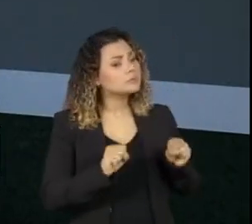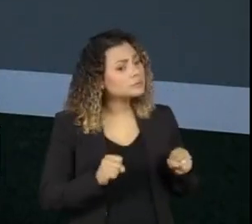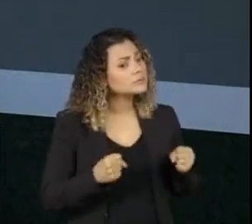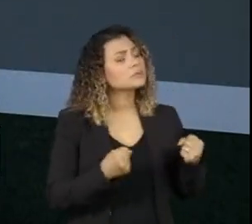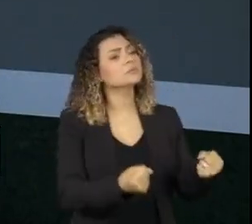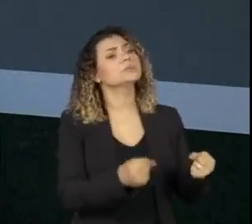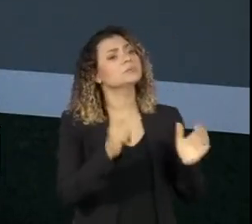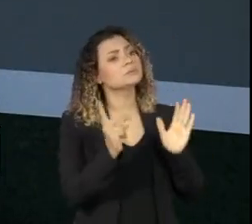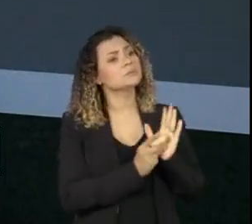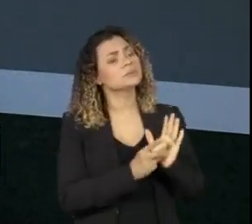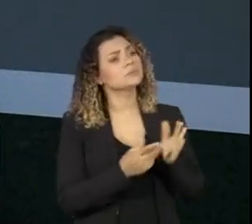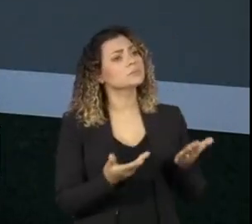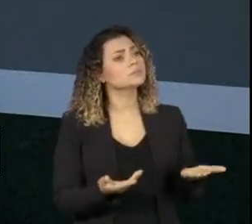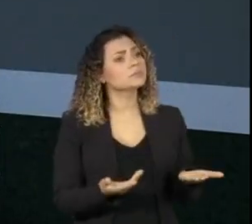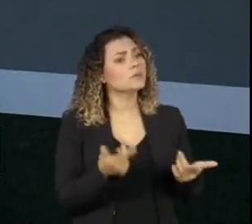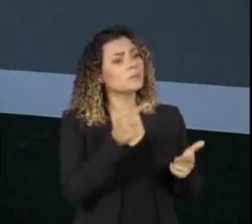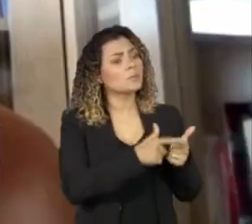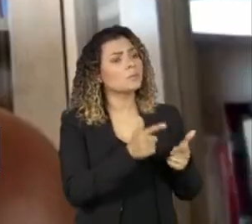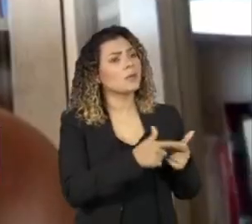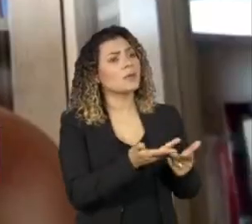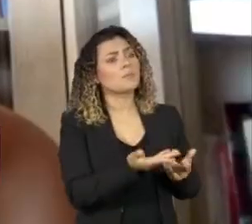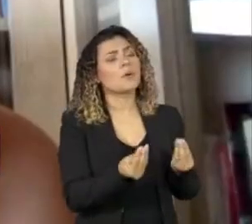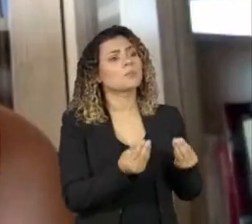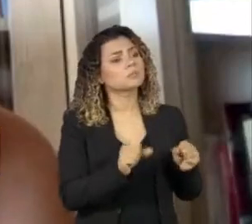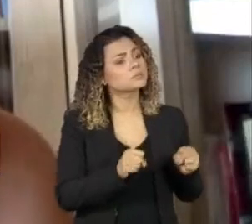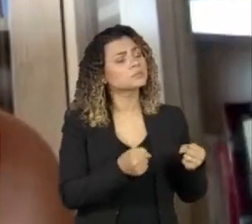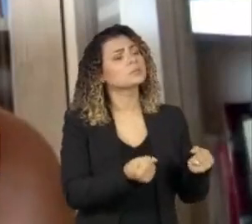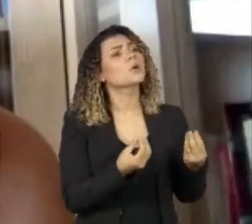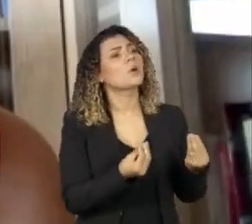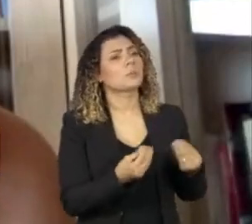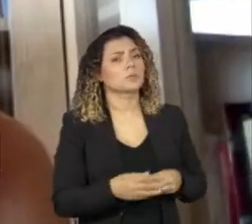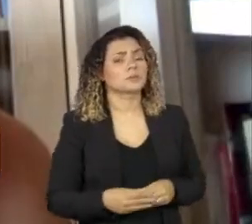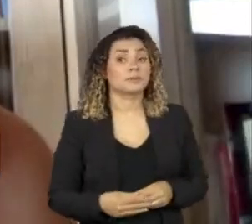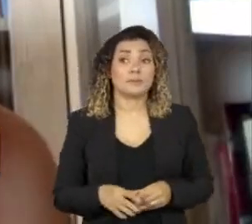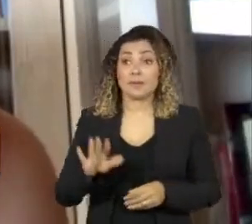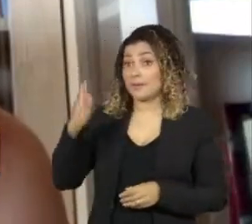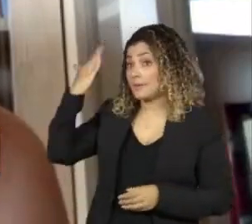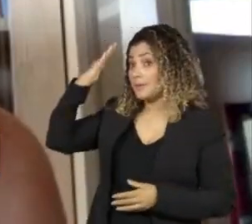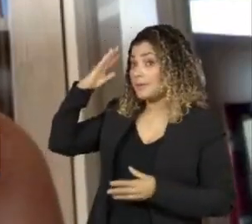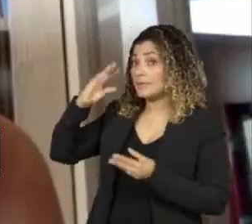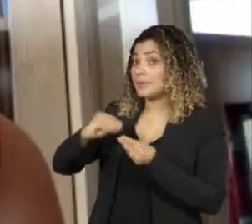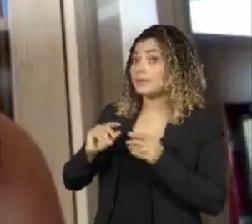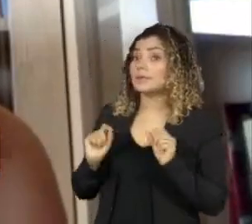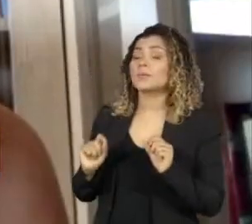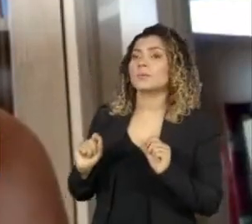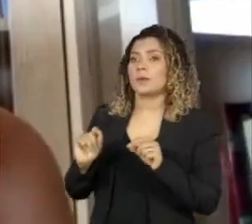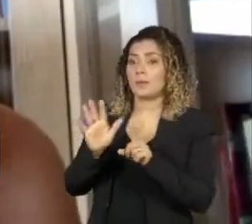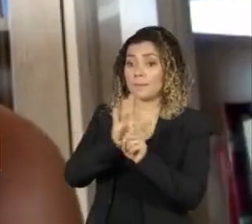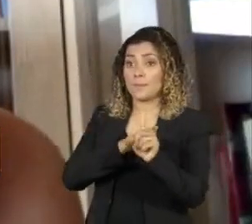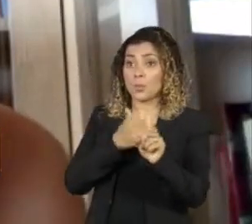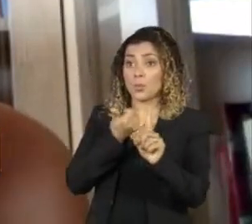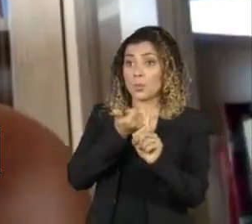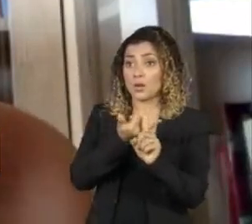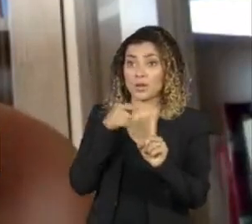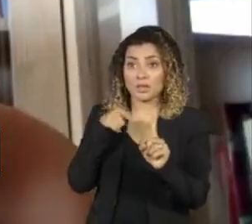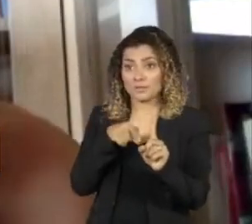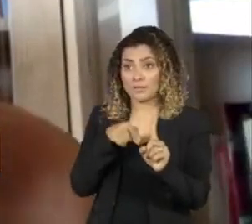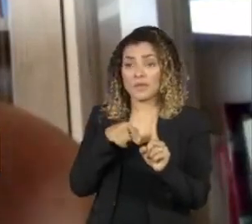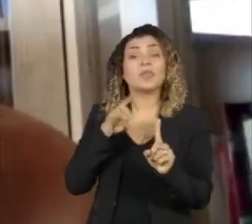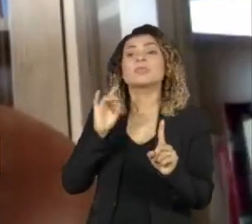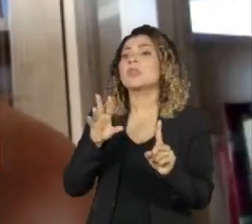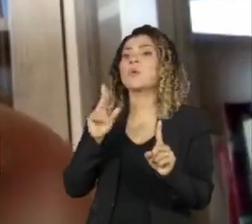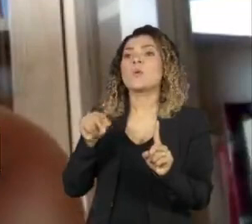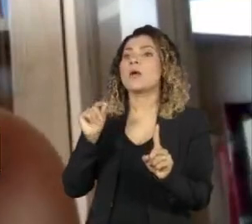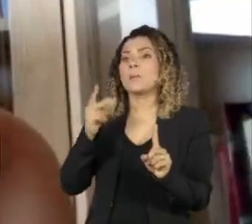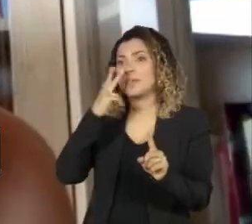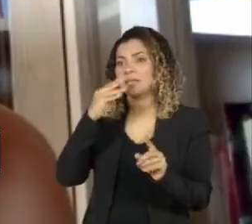enfrentamento de forma eficiente a esse problema? O que a gente precisa entender é que um caso de bullying não se trata como um caso